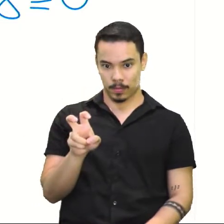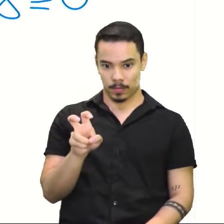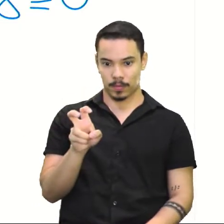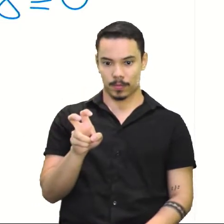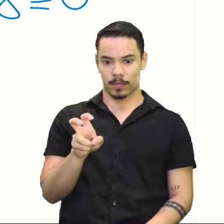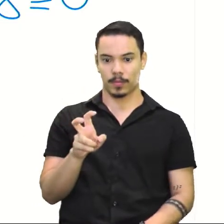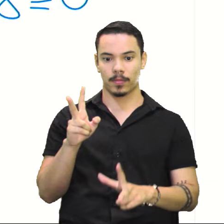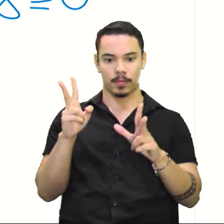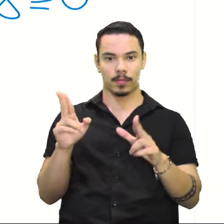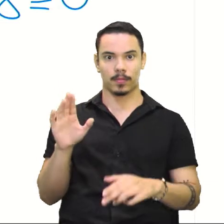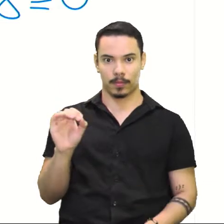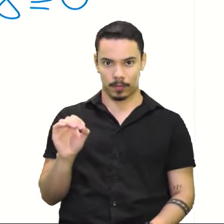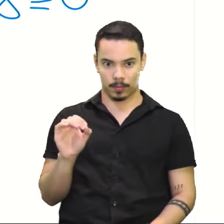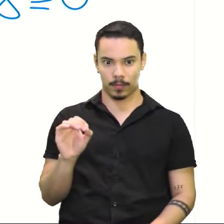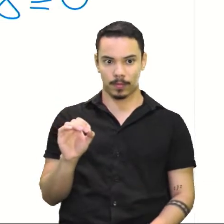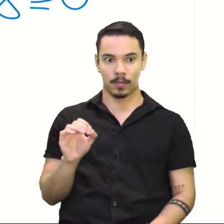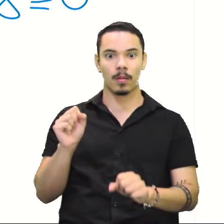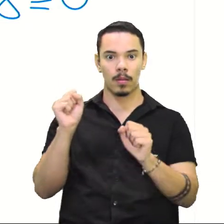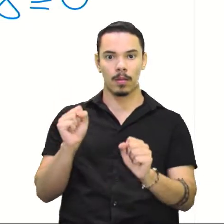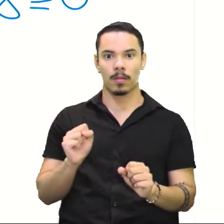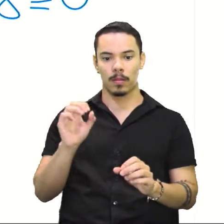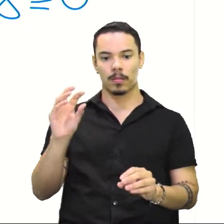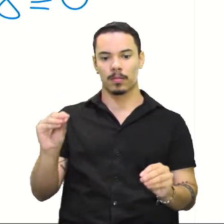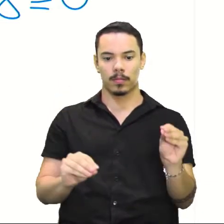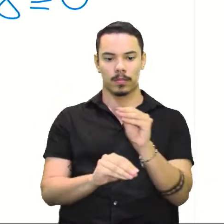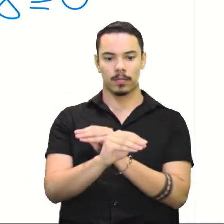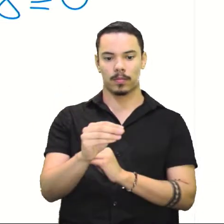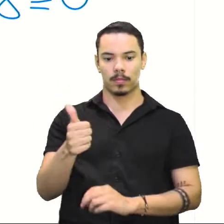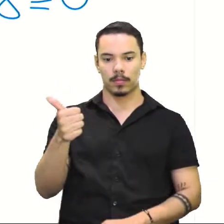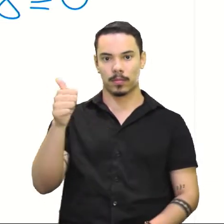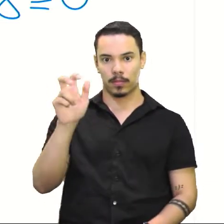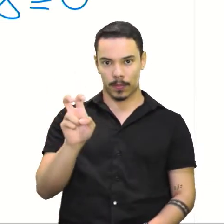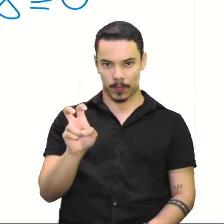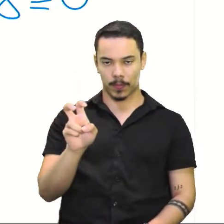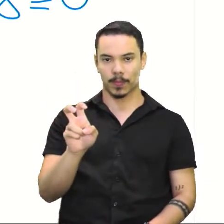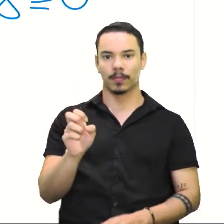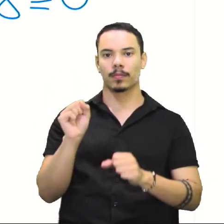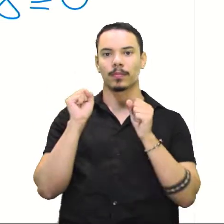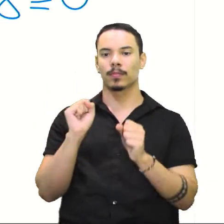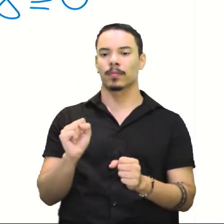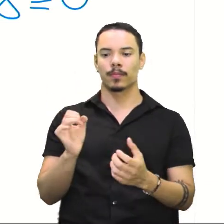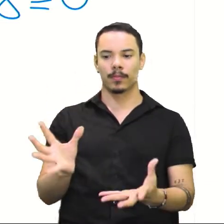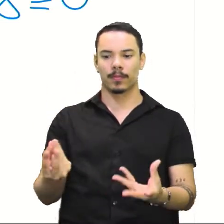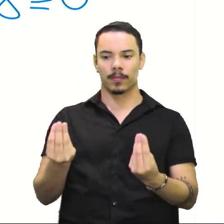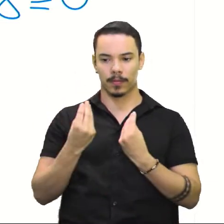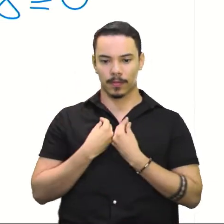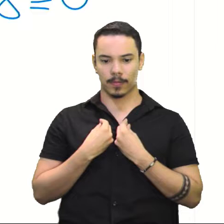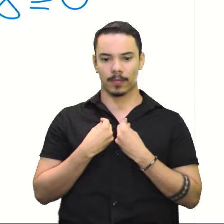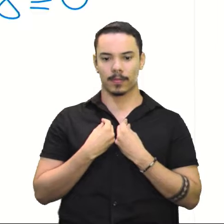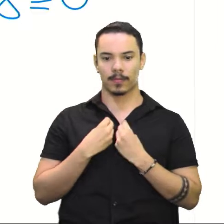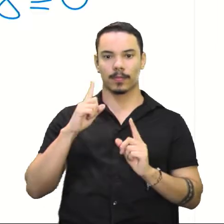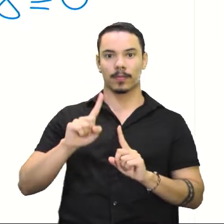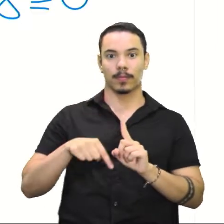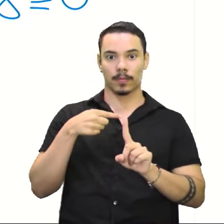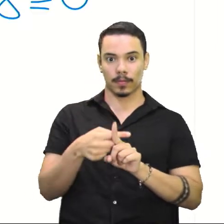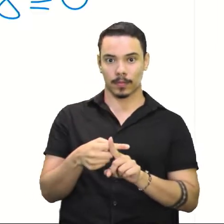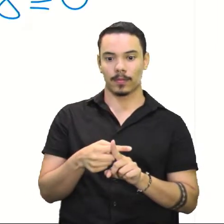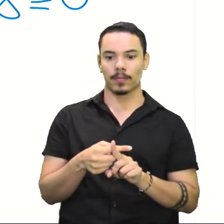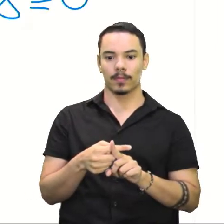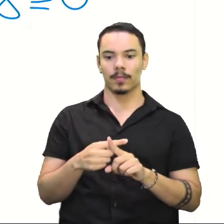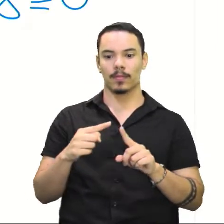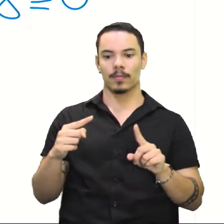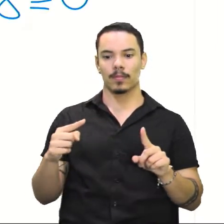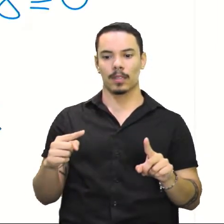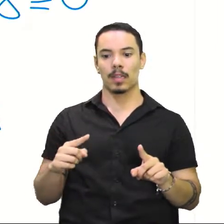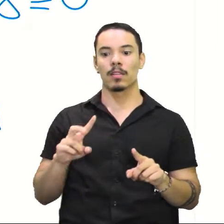a 0. Agora eu posso passar esse 15 para o outro membro, né? E vamos ficar com ele positivo. Tá multiplicando, vai